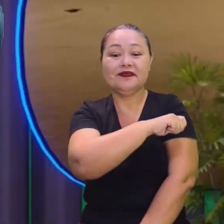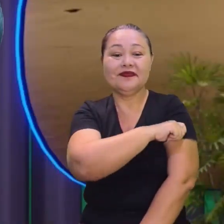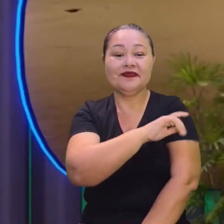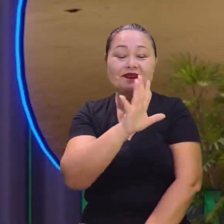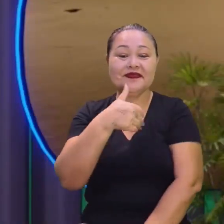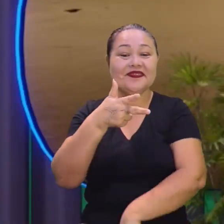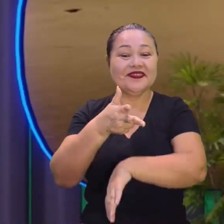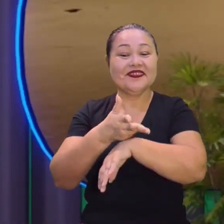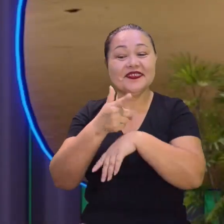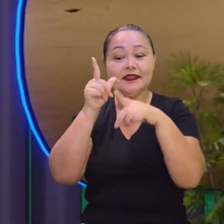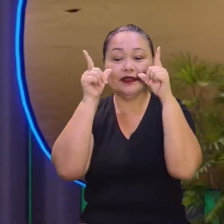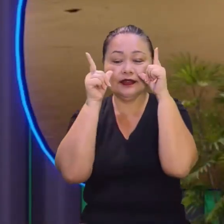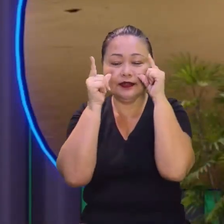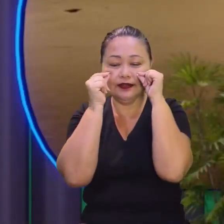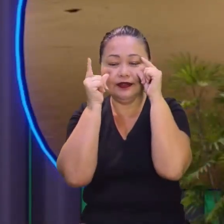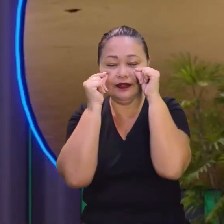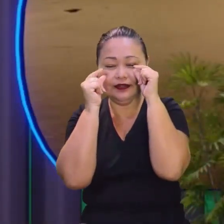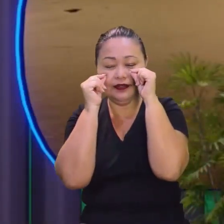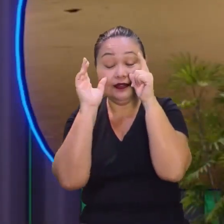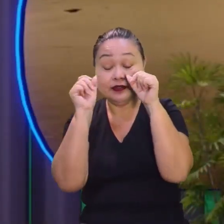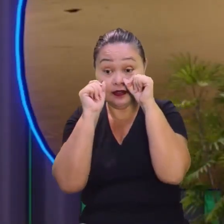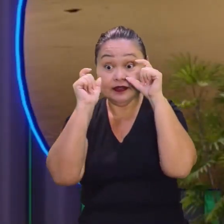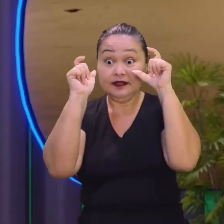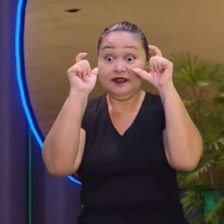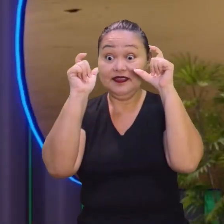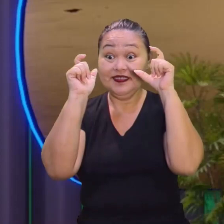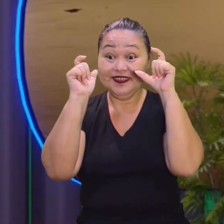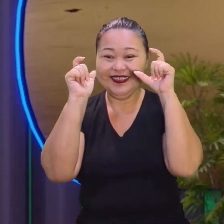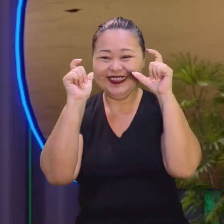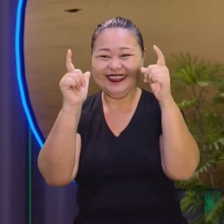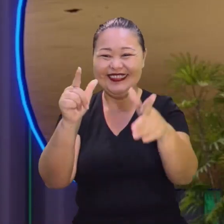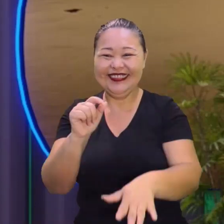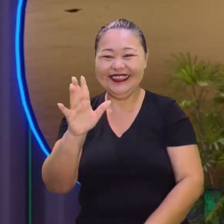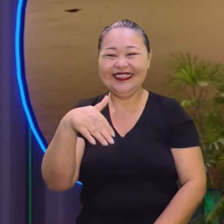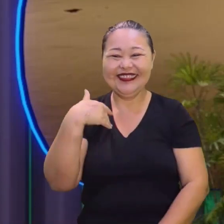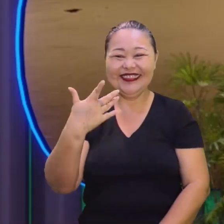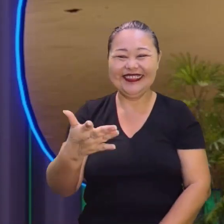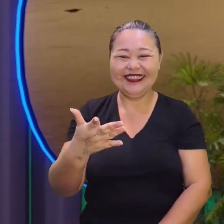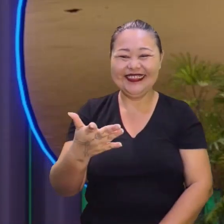o diretor está meio dorminhoco hoje, mas ele já acordou. Vamos lá.